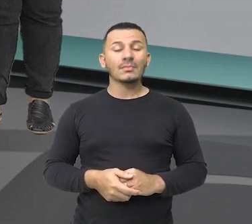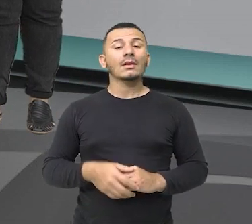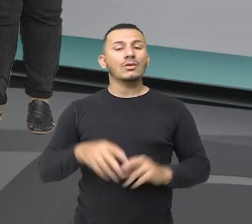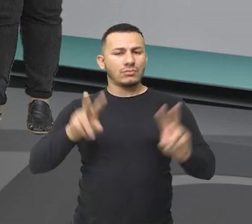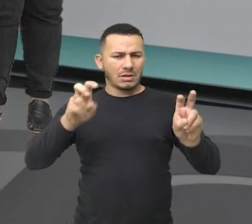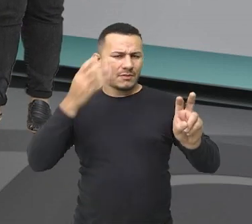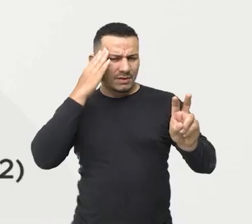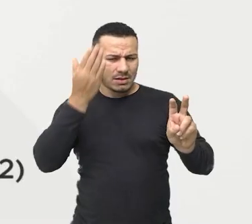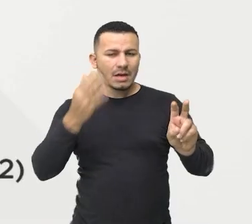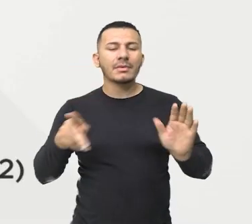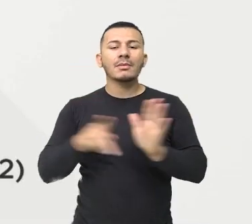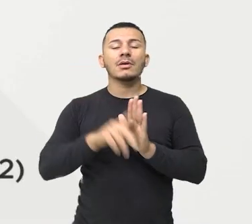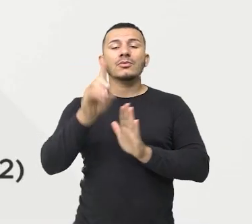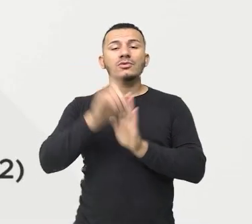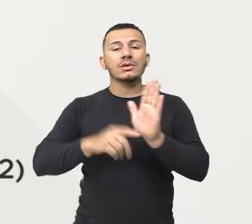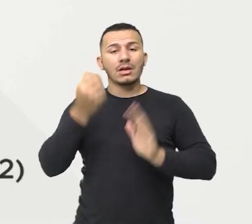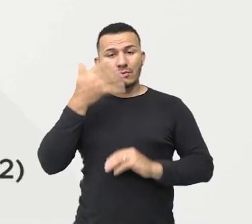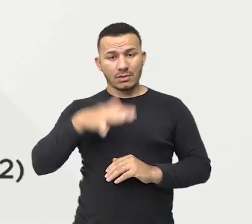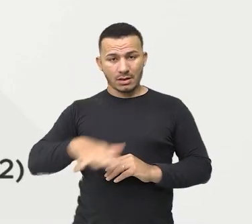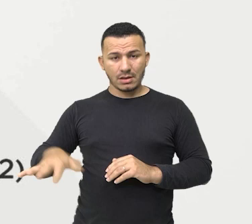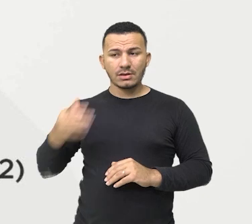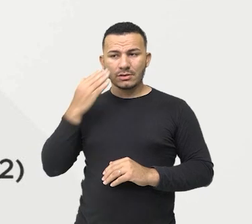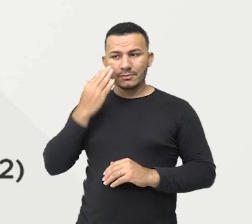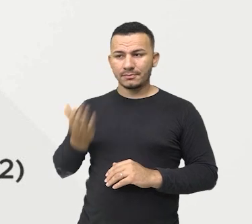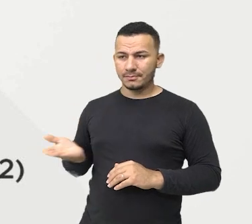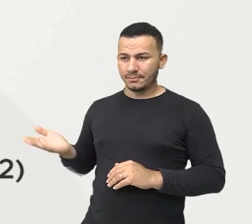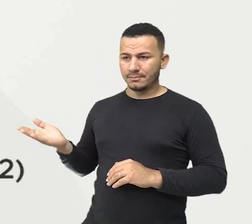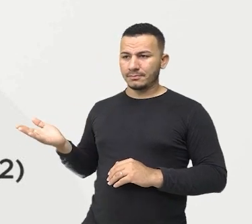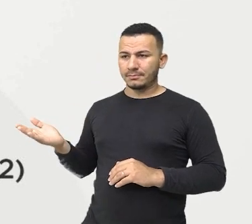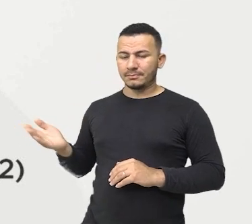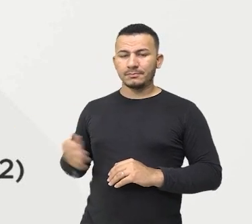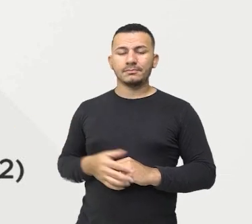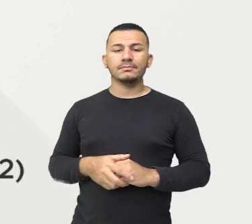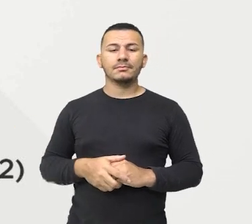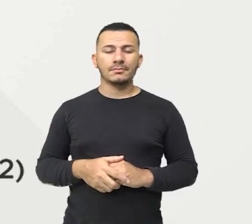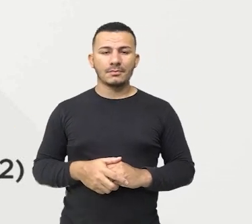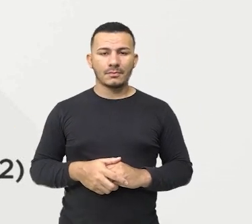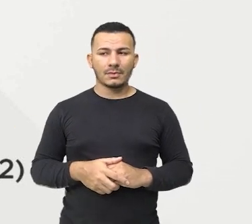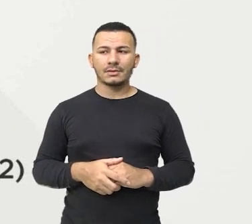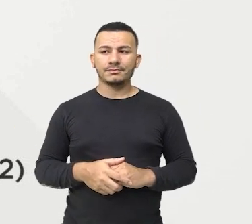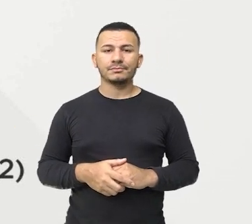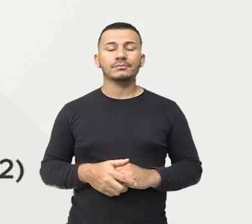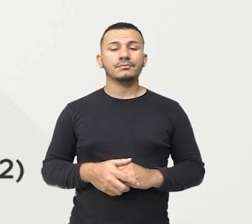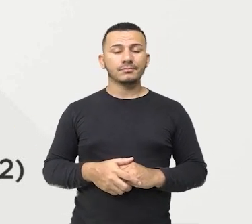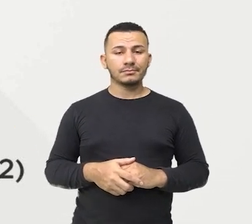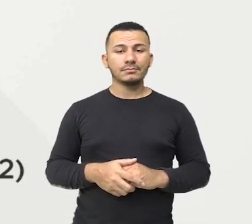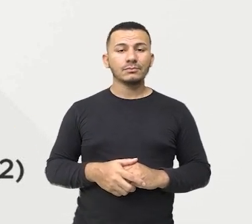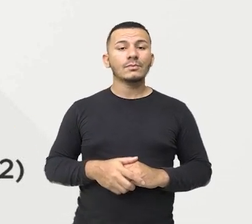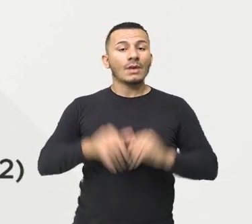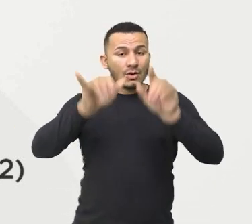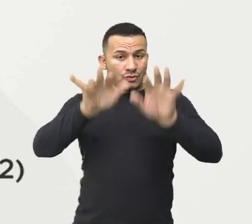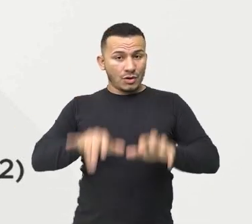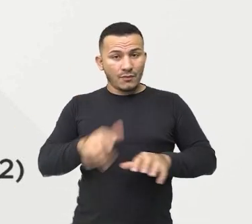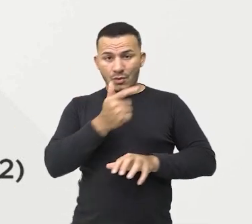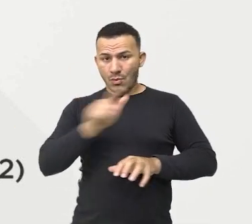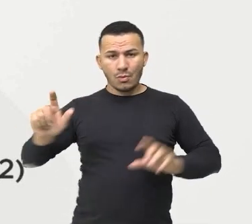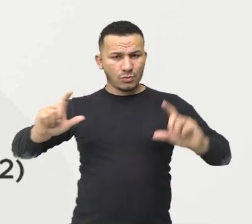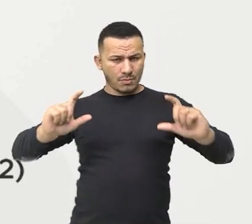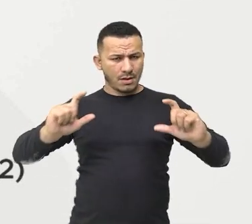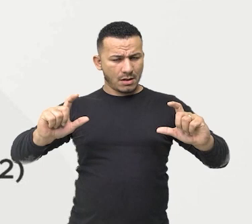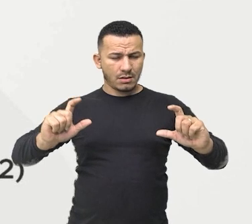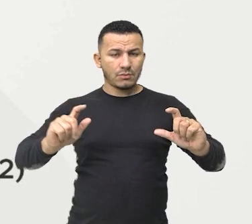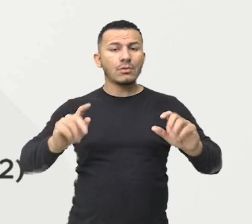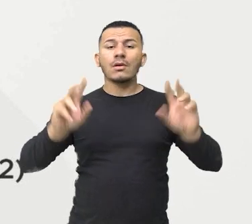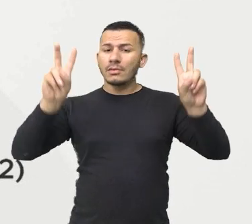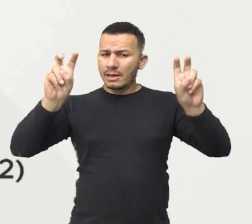das crianças. Então na cartela, vamos lá, escrevendo outro parágrafo sobre o mesmo tema. Por outro lado,